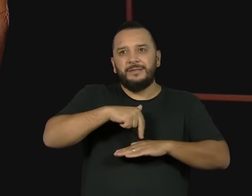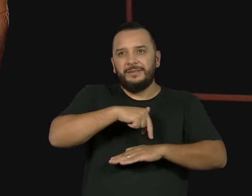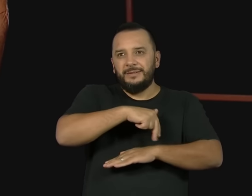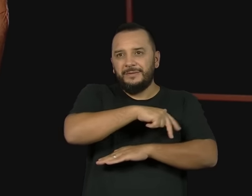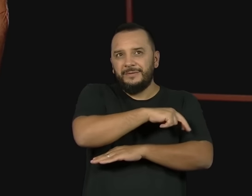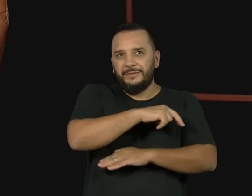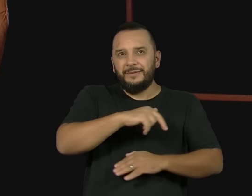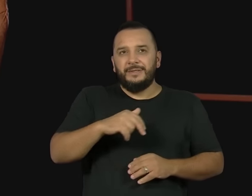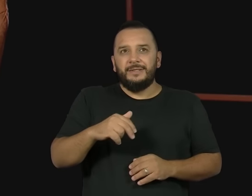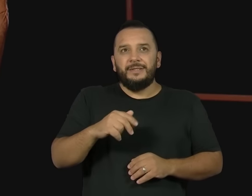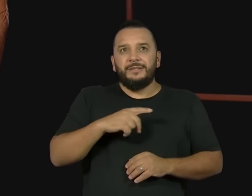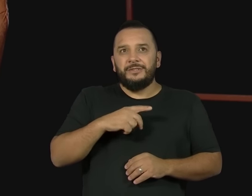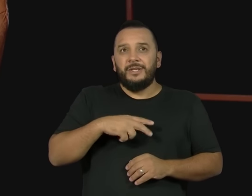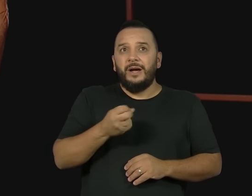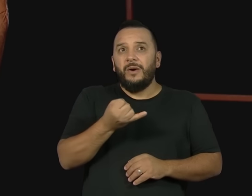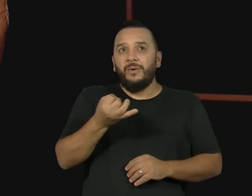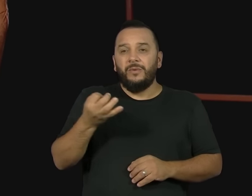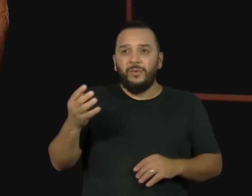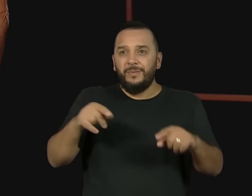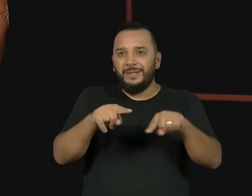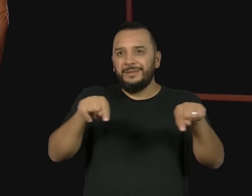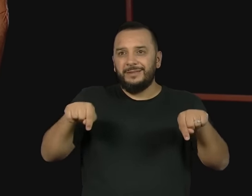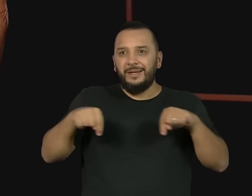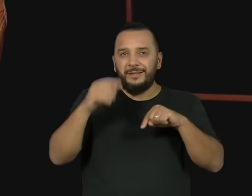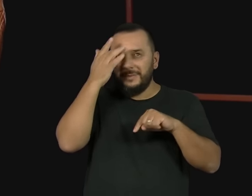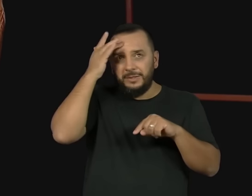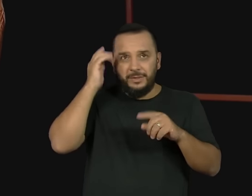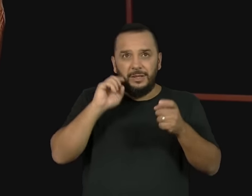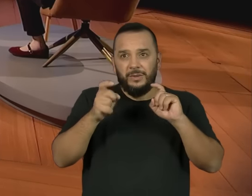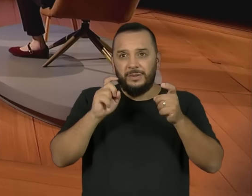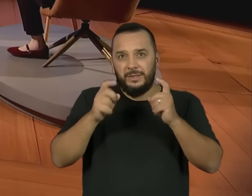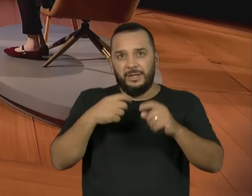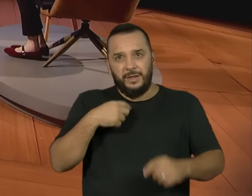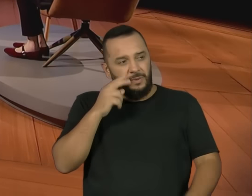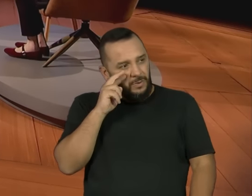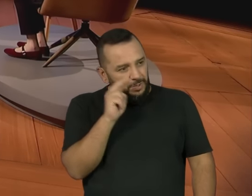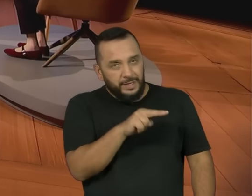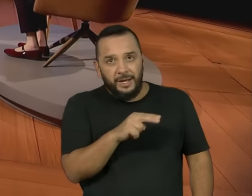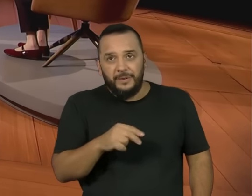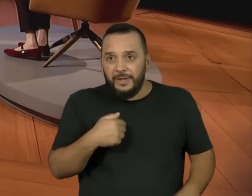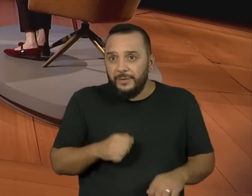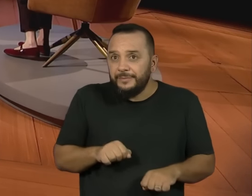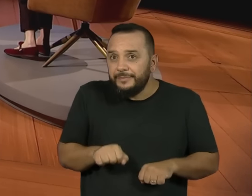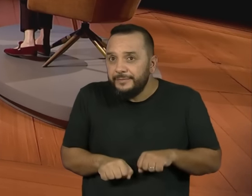na frente de algumas salas que o pessoal estava em reunião e eu olhava para aquela...